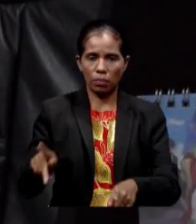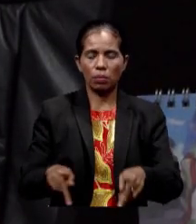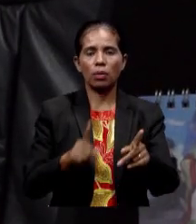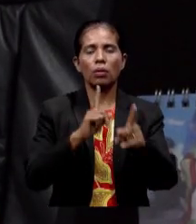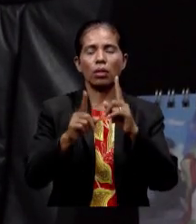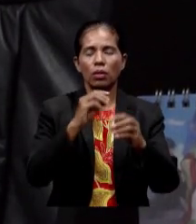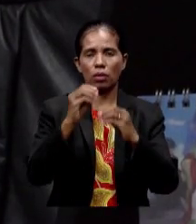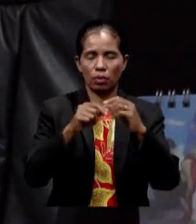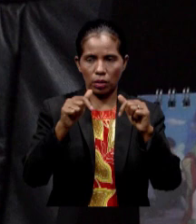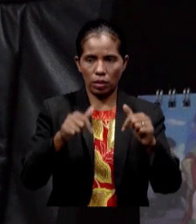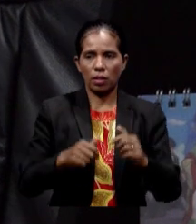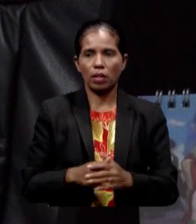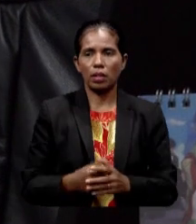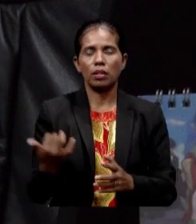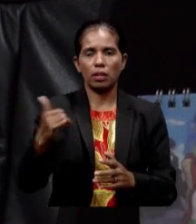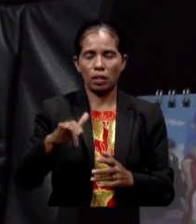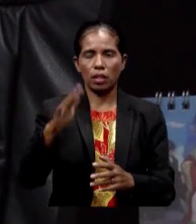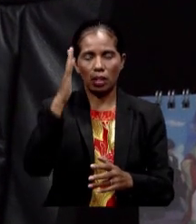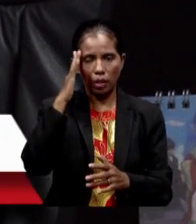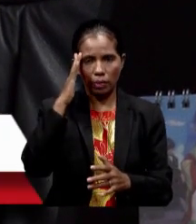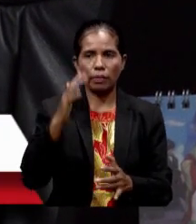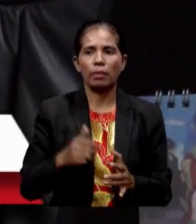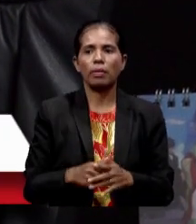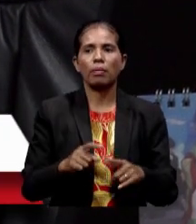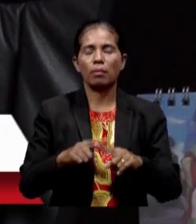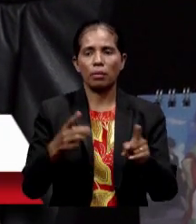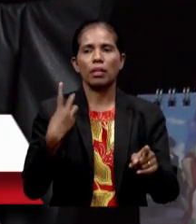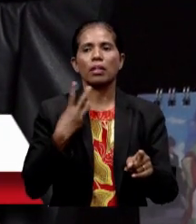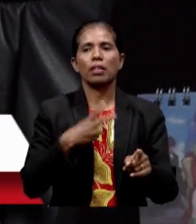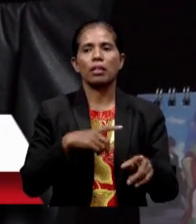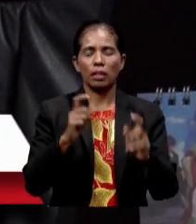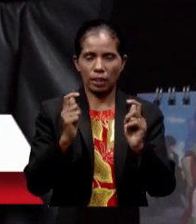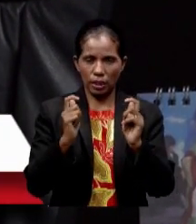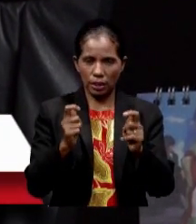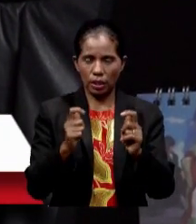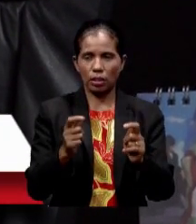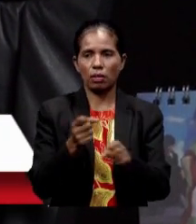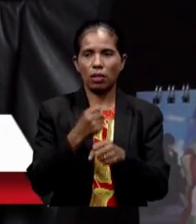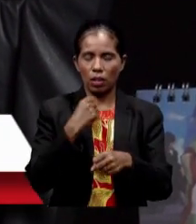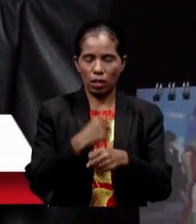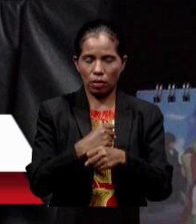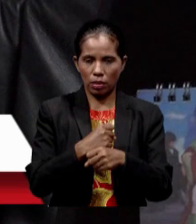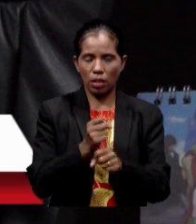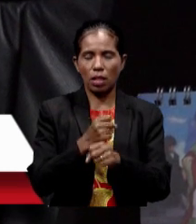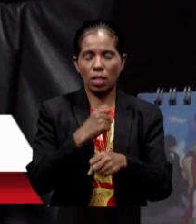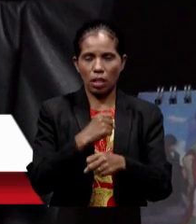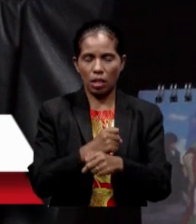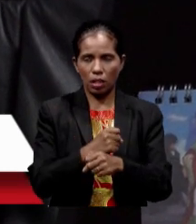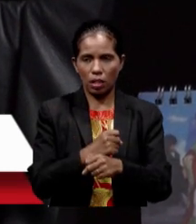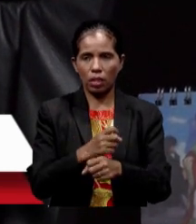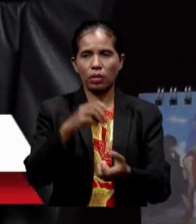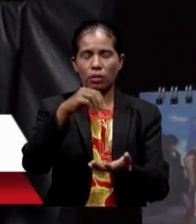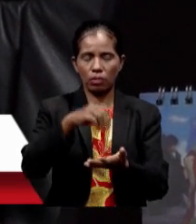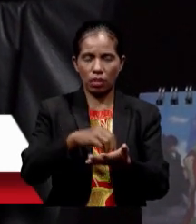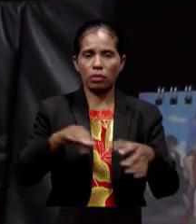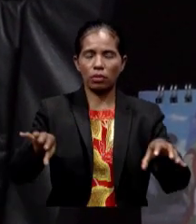ne ne ser ni hanoin mebe ita tenta para te bele halau negociação depois a tour hier a cor